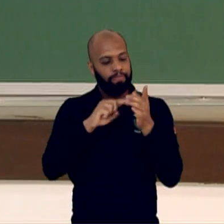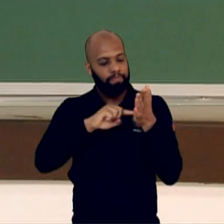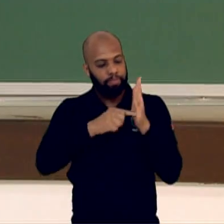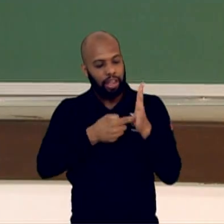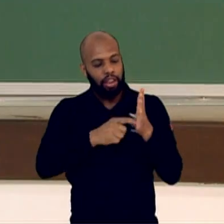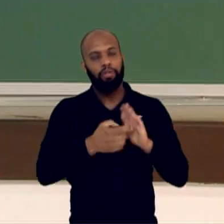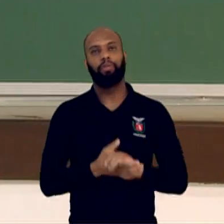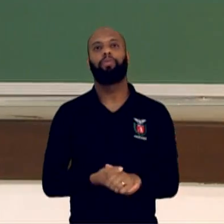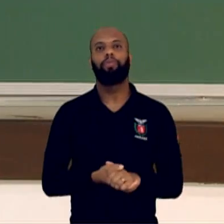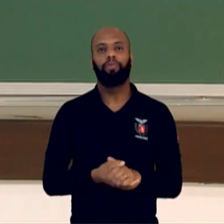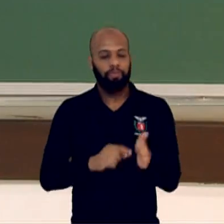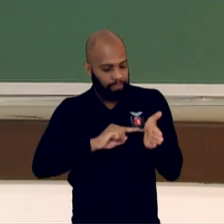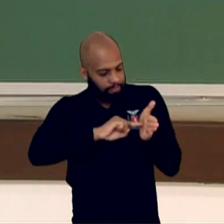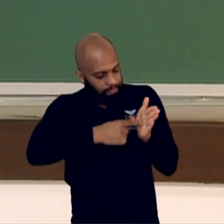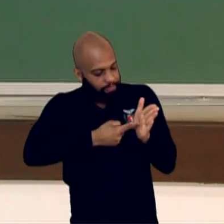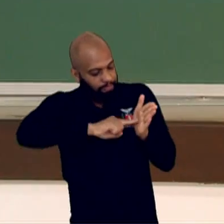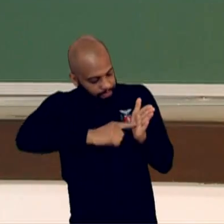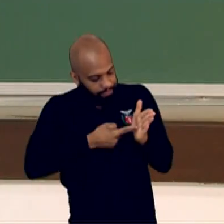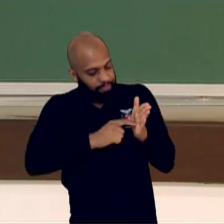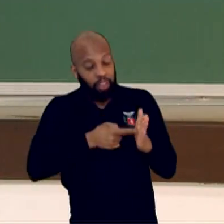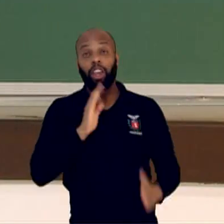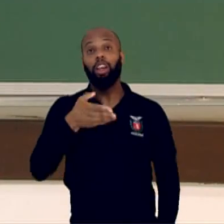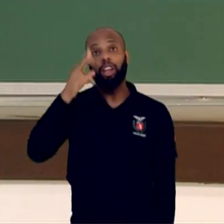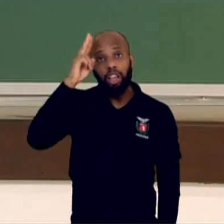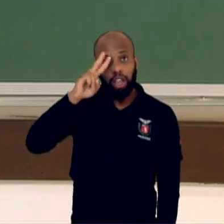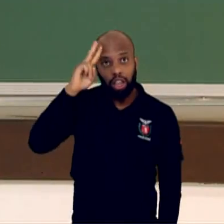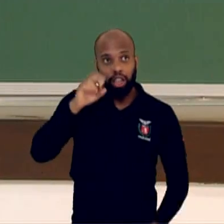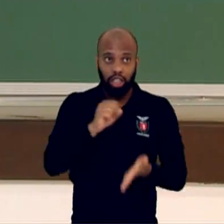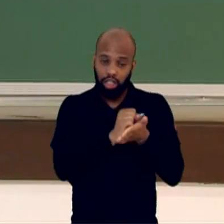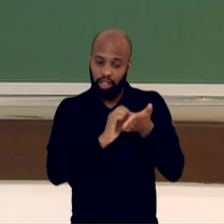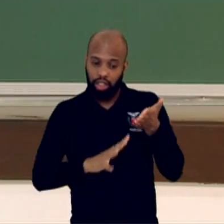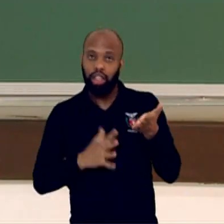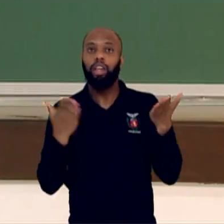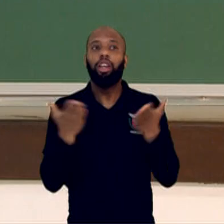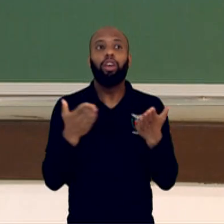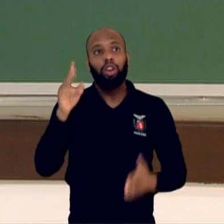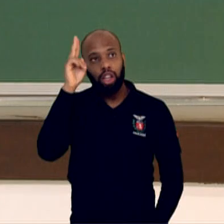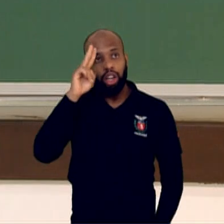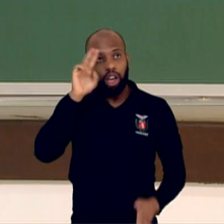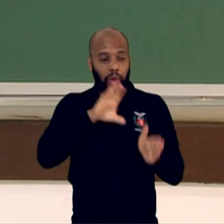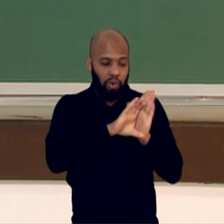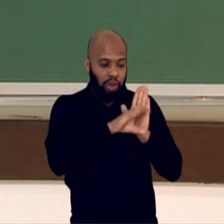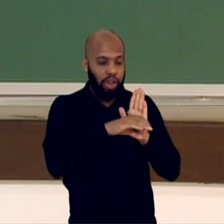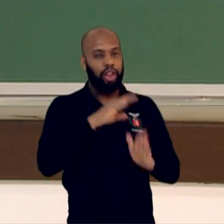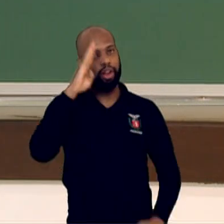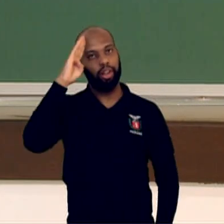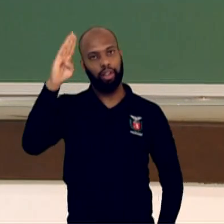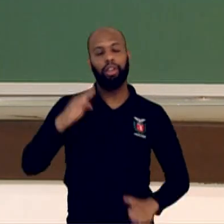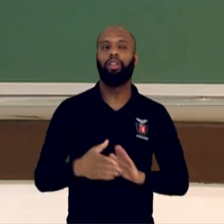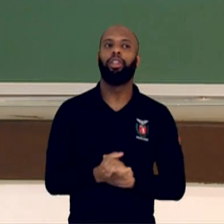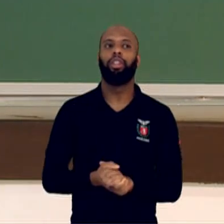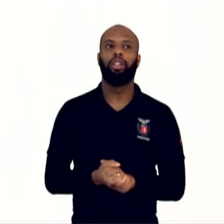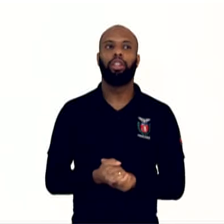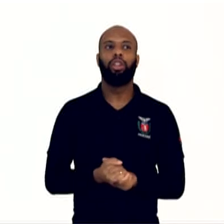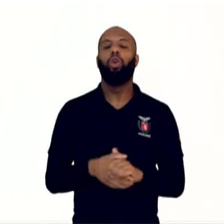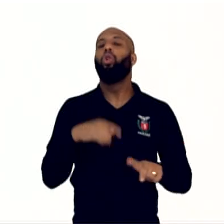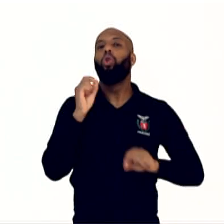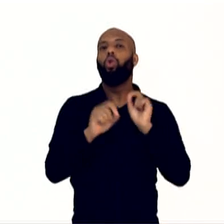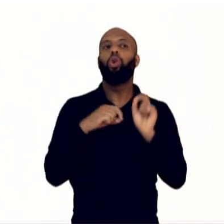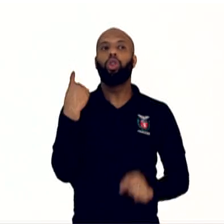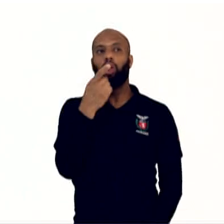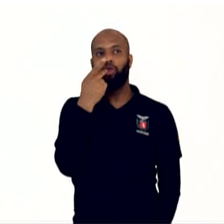Então, já relembramos aqui no exercício, vamos aqui relembrar os conceitos principais. Então, isso que a gente